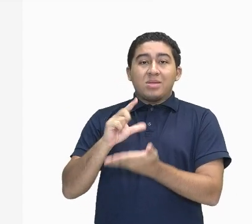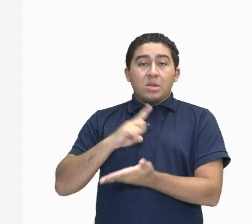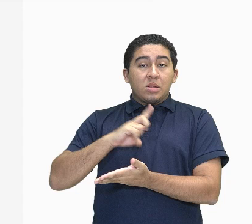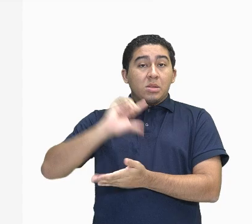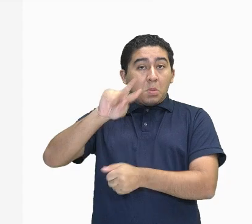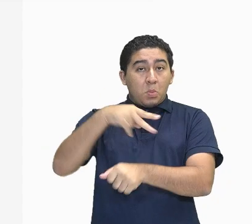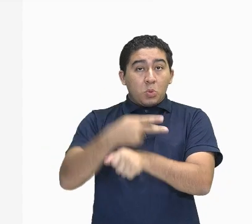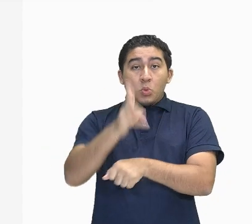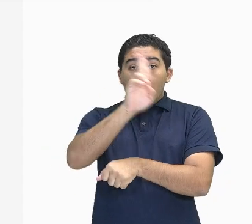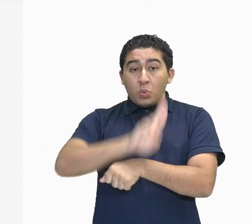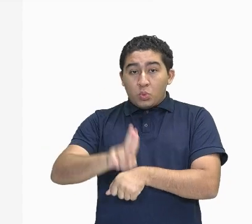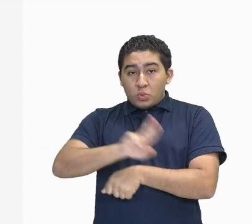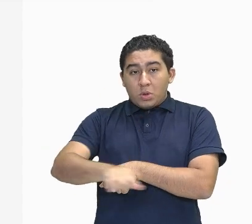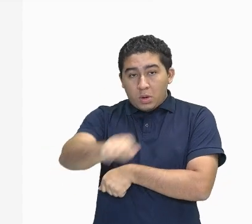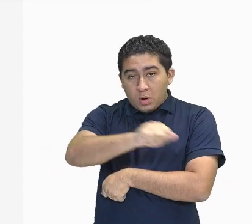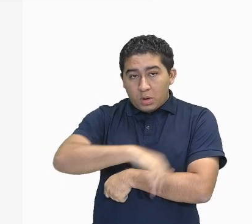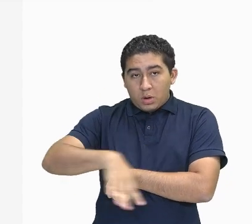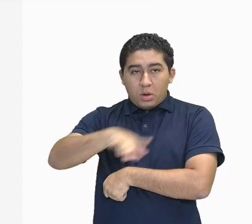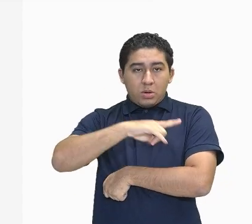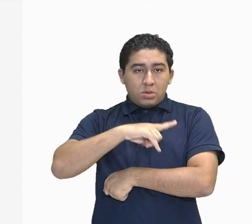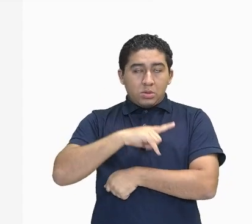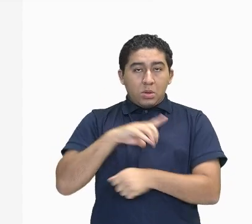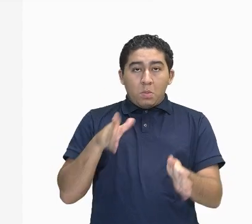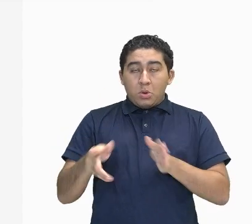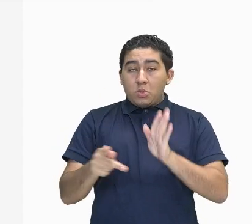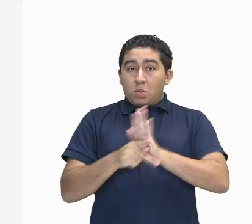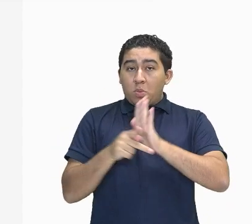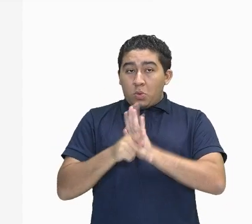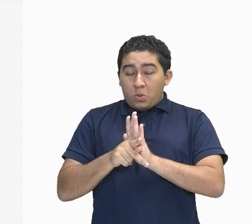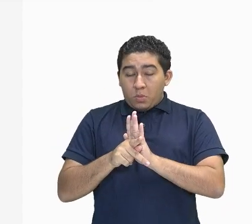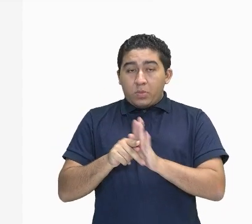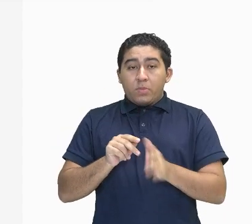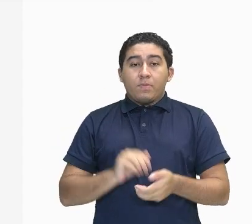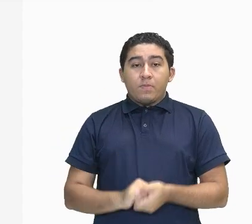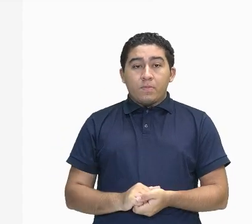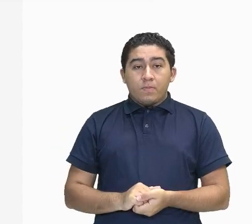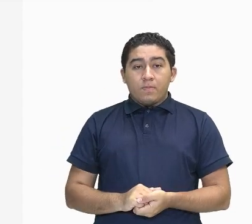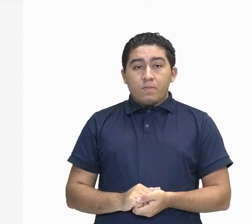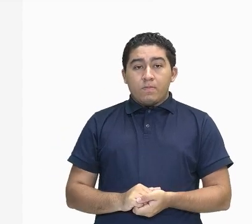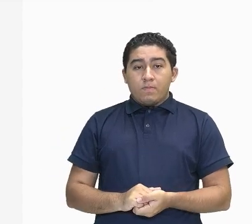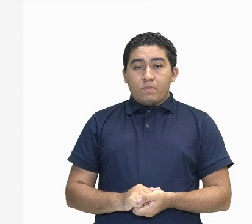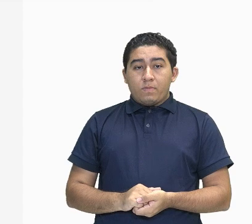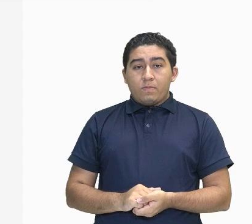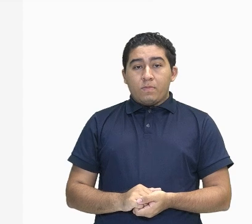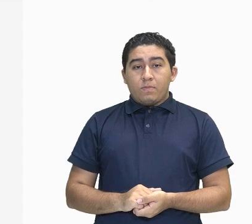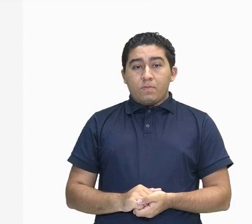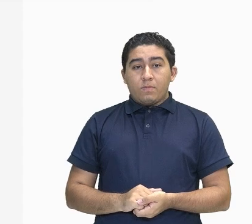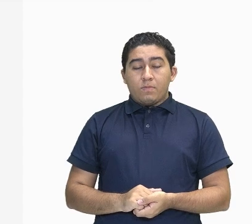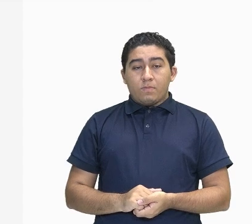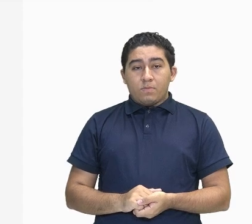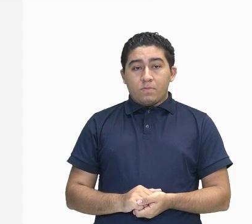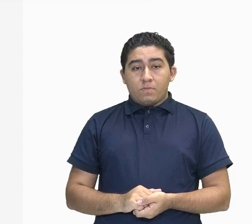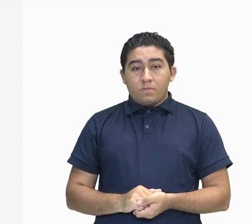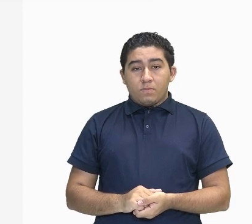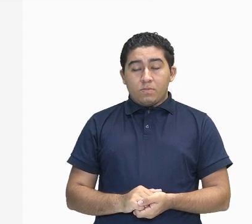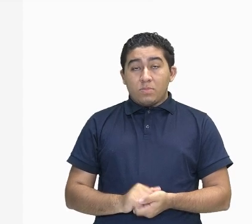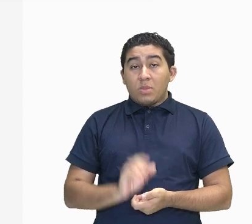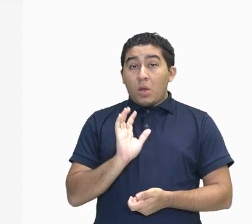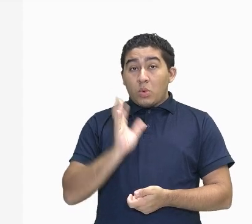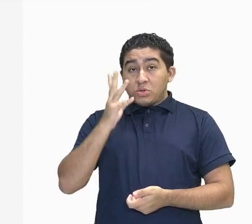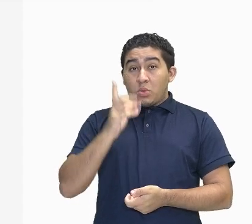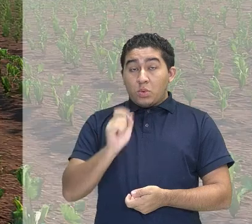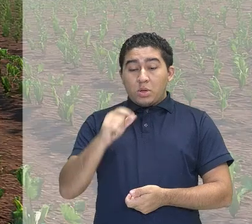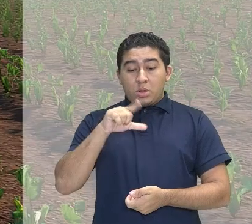ocorrer o pousio curto daquela região, né? Para ocorrer ali a regeneração natural